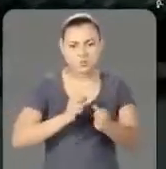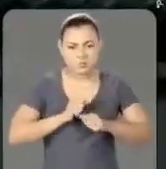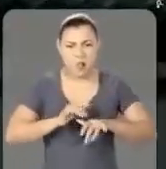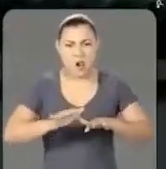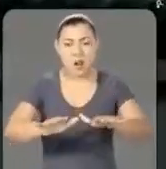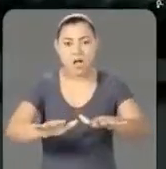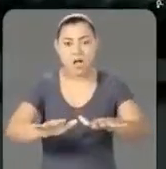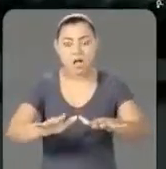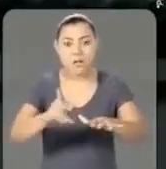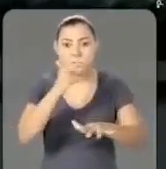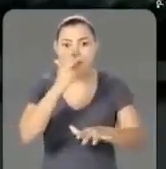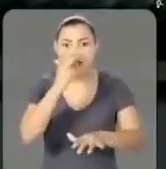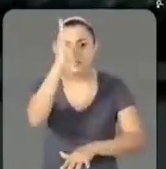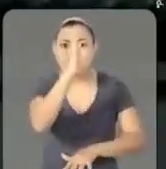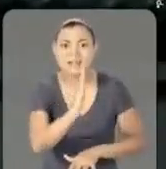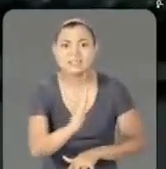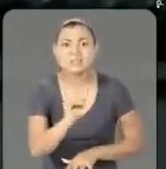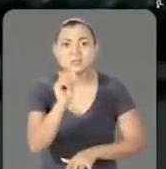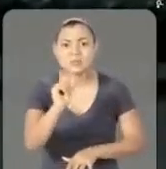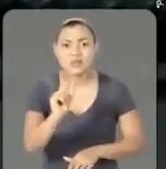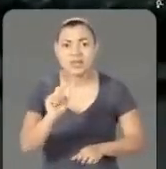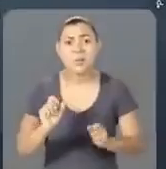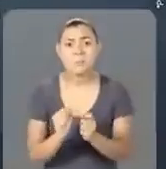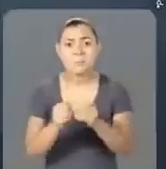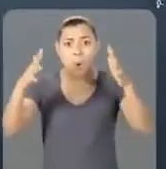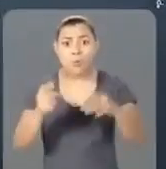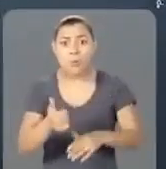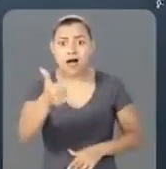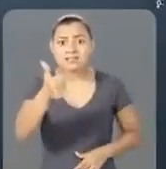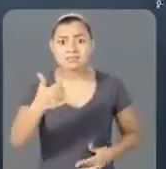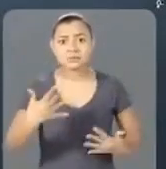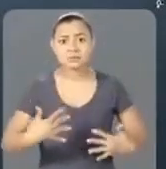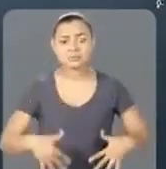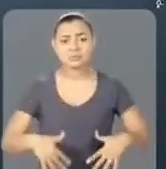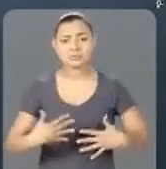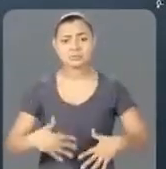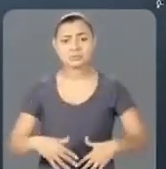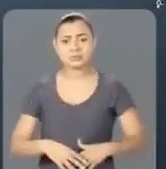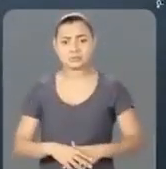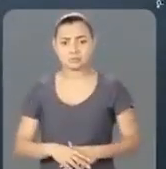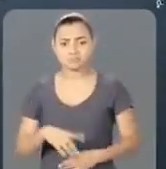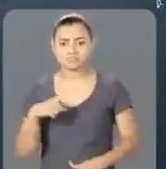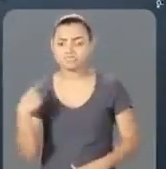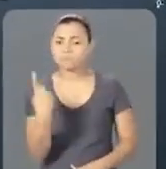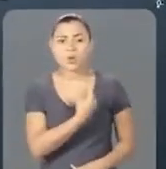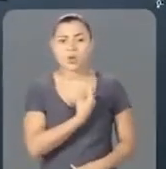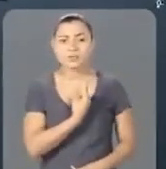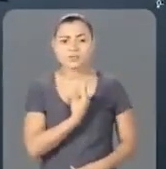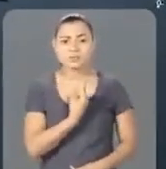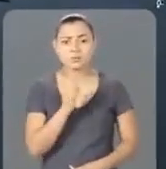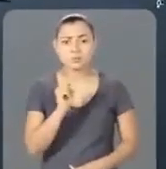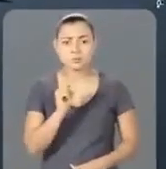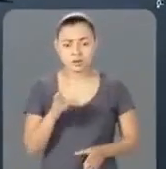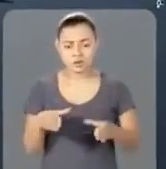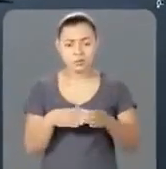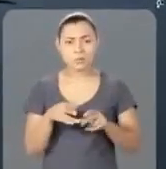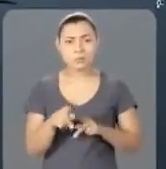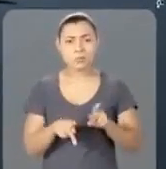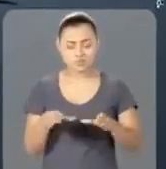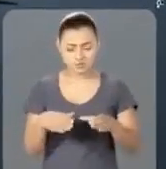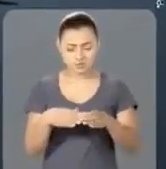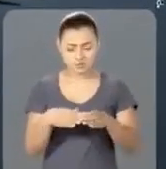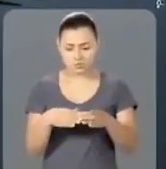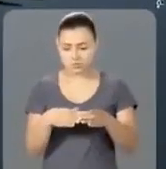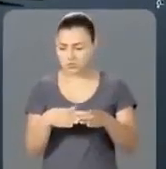espalha e ameaça deixar o país a ponto de explodir. E nós, que não somos nem de um